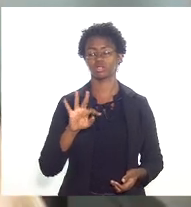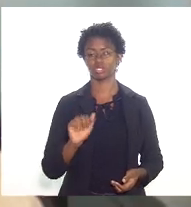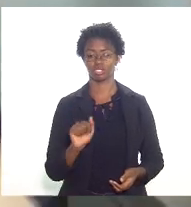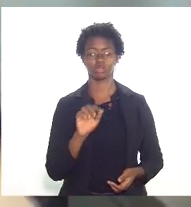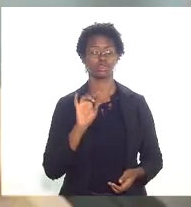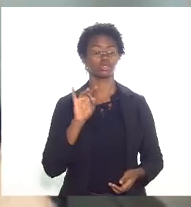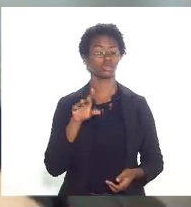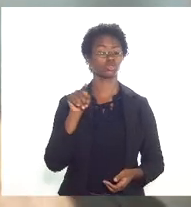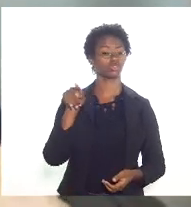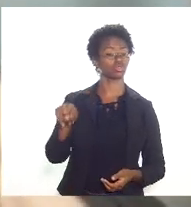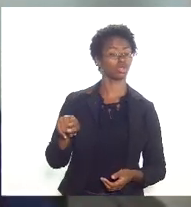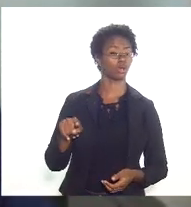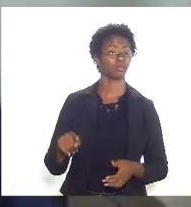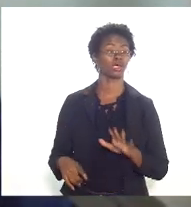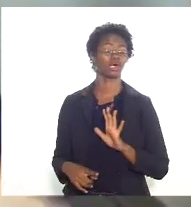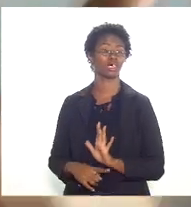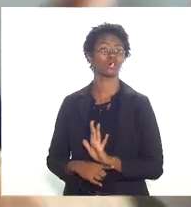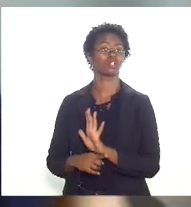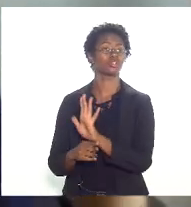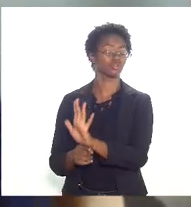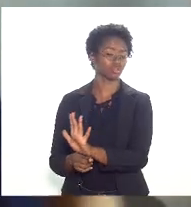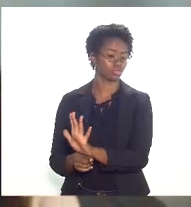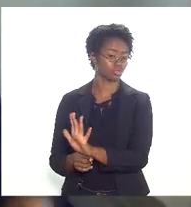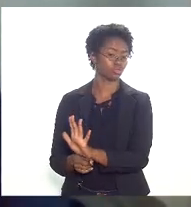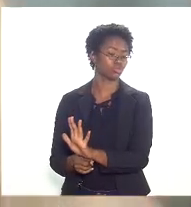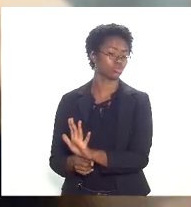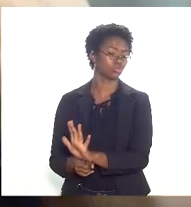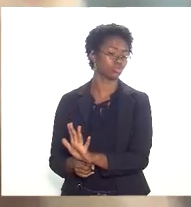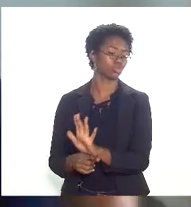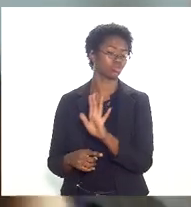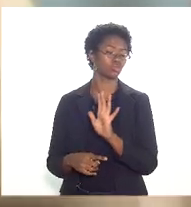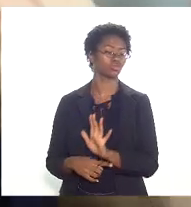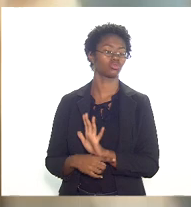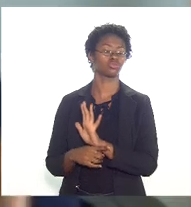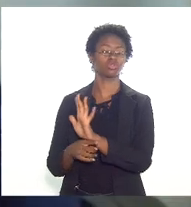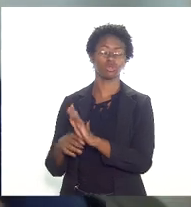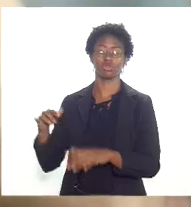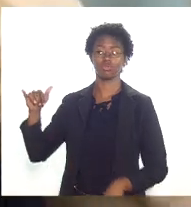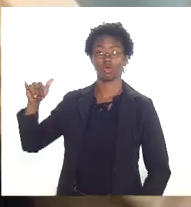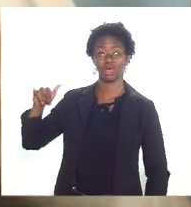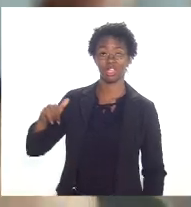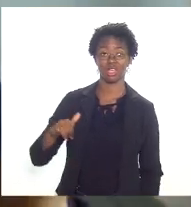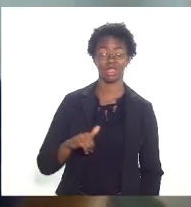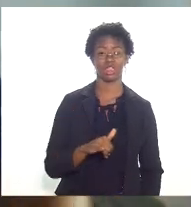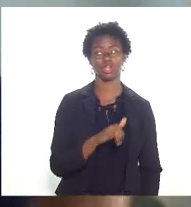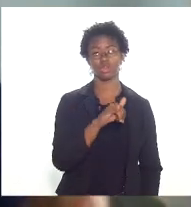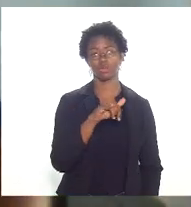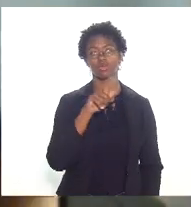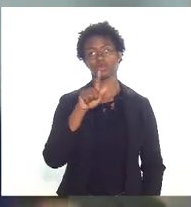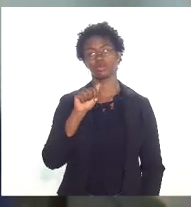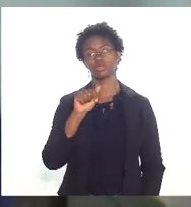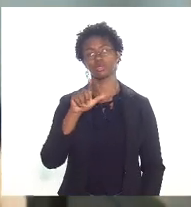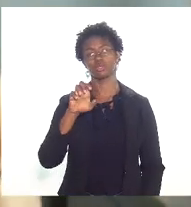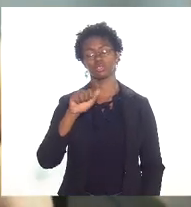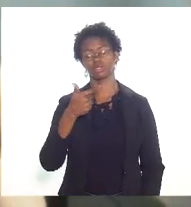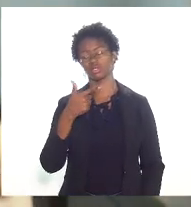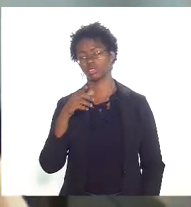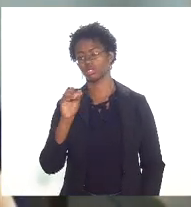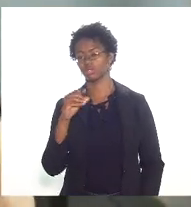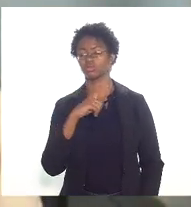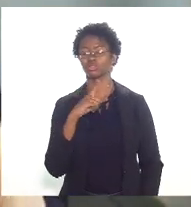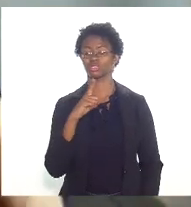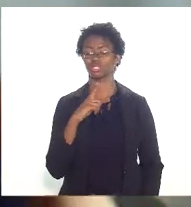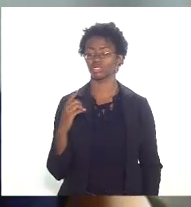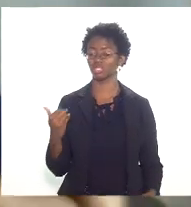somente para prestigiar o rap do Aeroporto Internacional do Galeão que já tem um